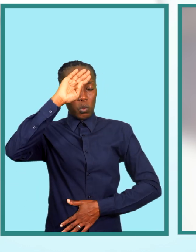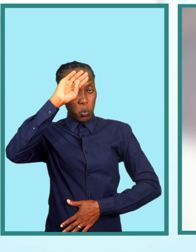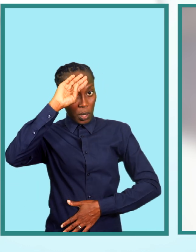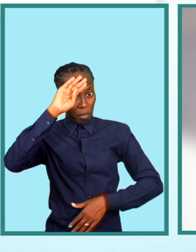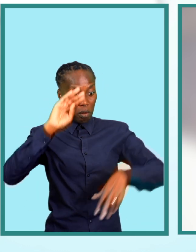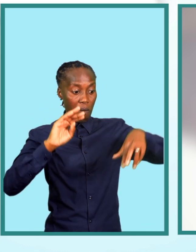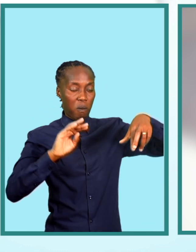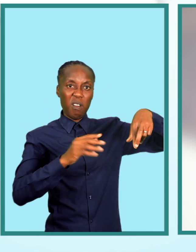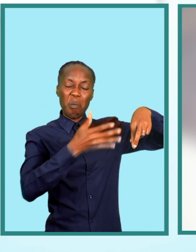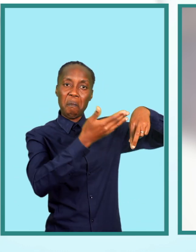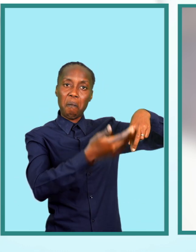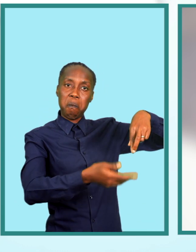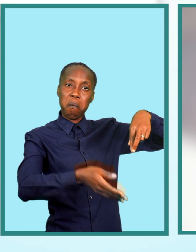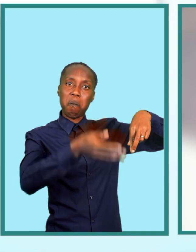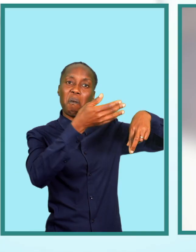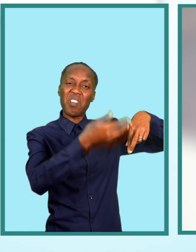eu